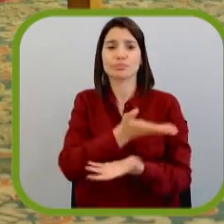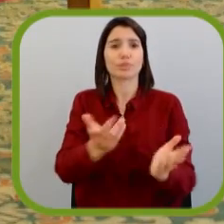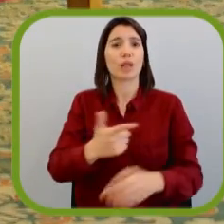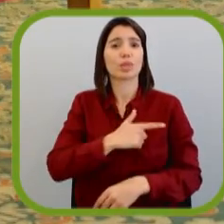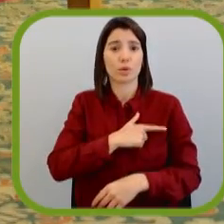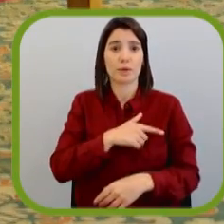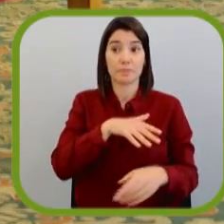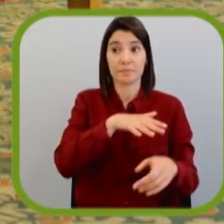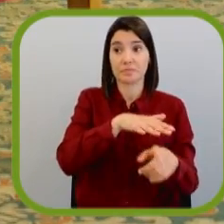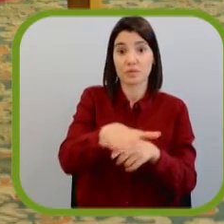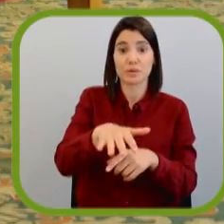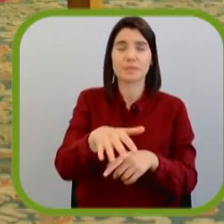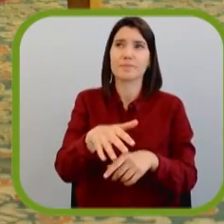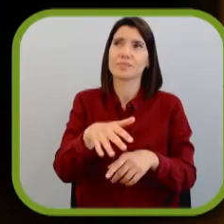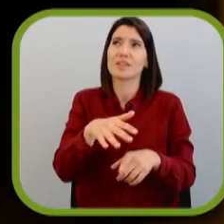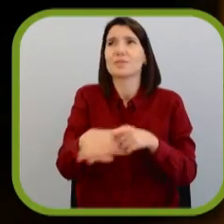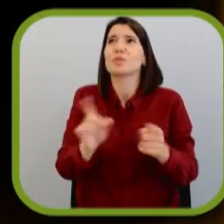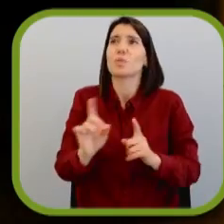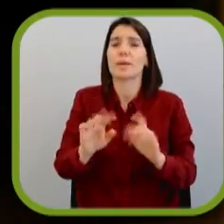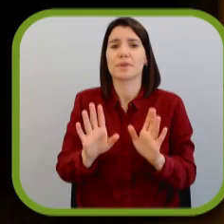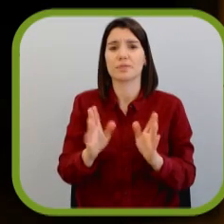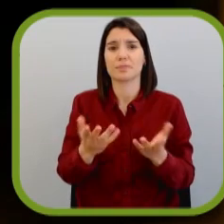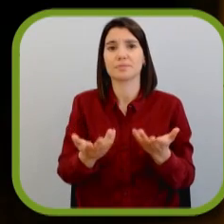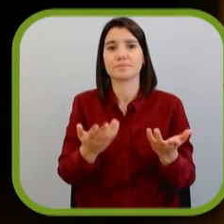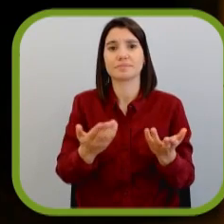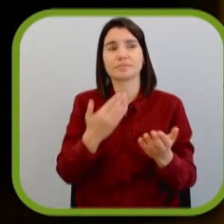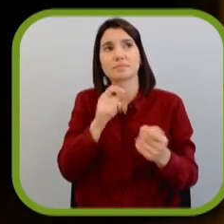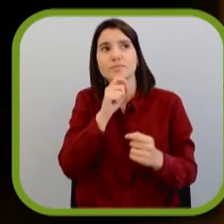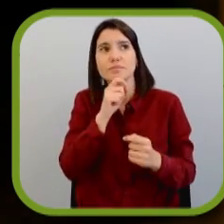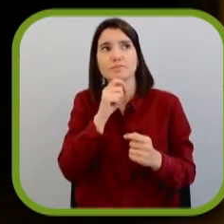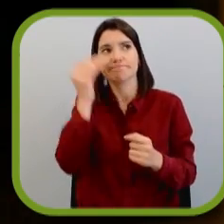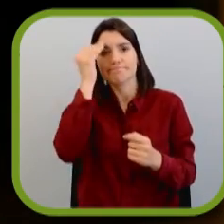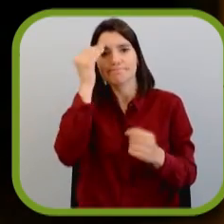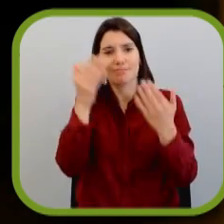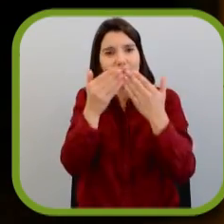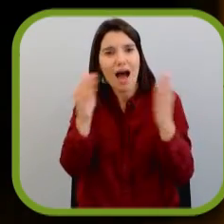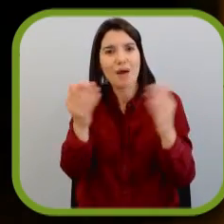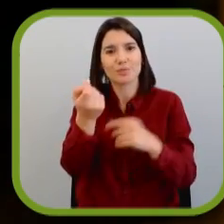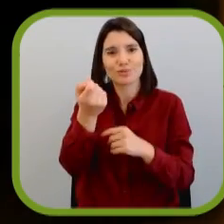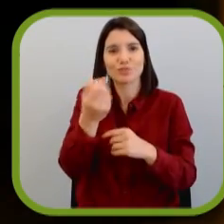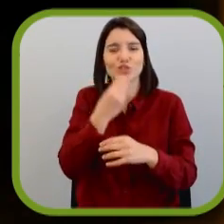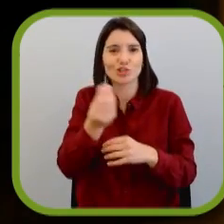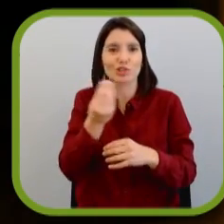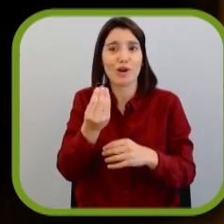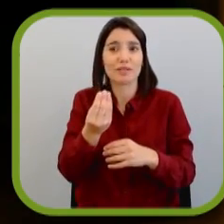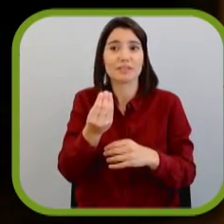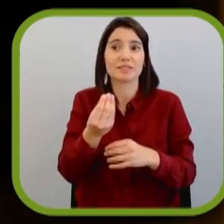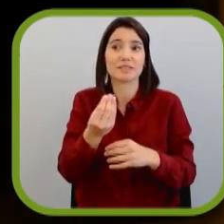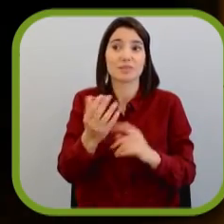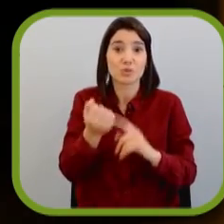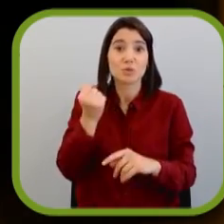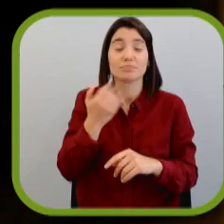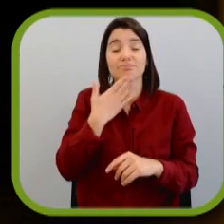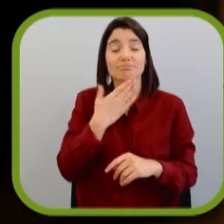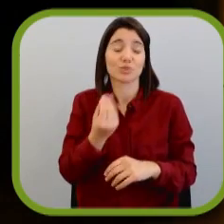conseguir convencer a maior parte do... Não é convencer, mas abrir se calhar um bocado a cabeça desses jovens, acho